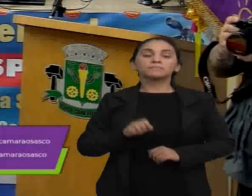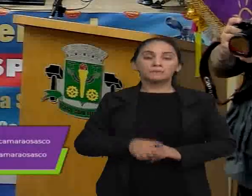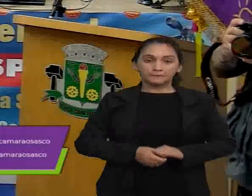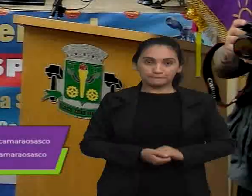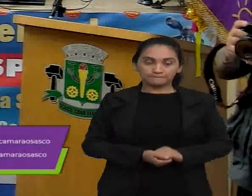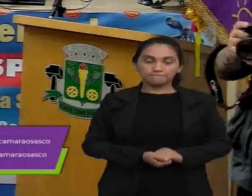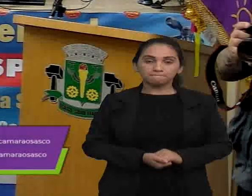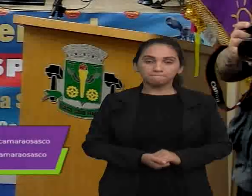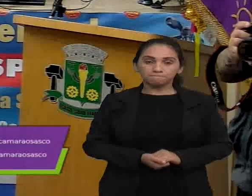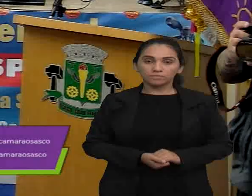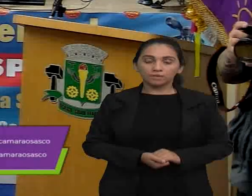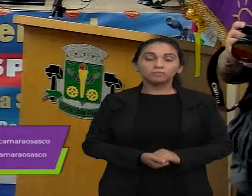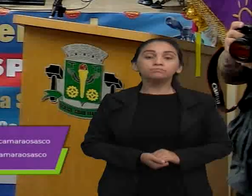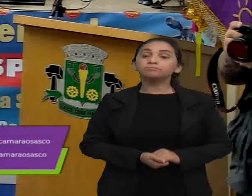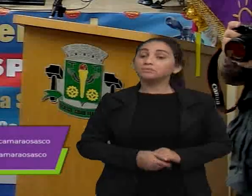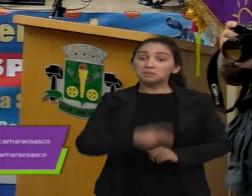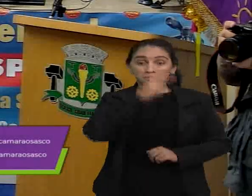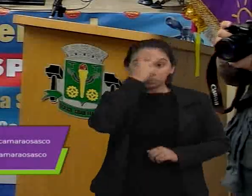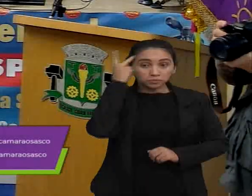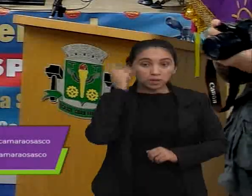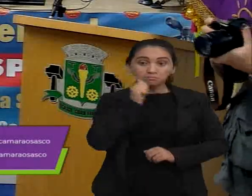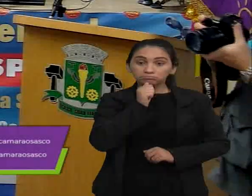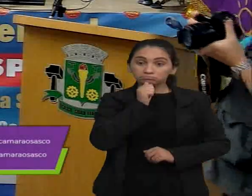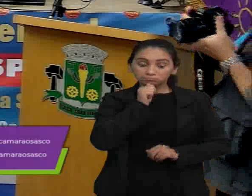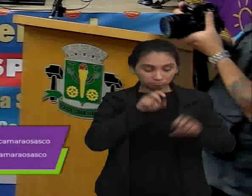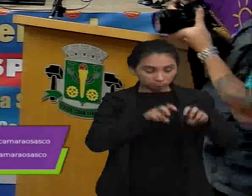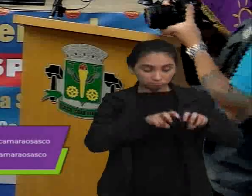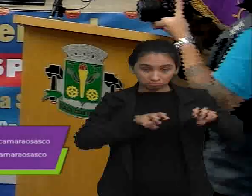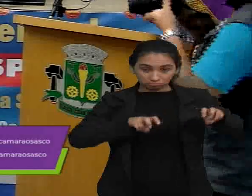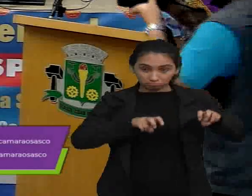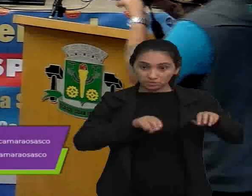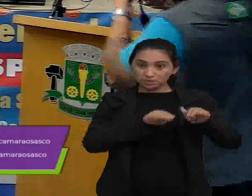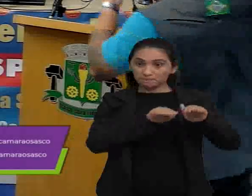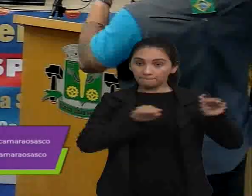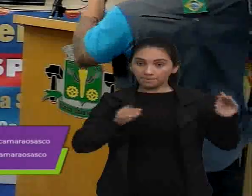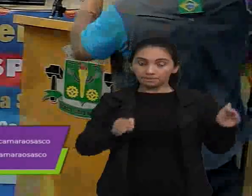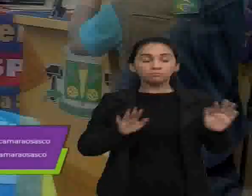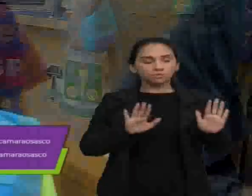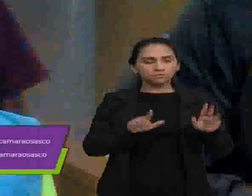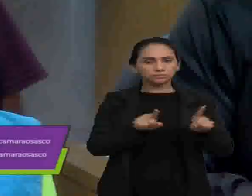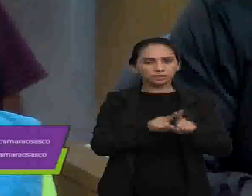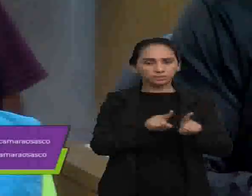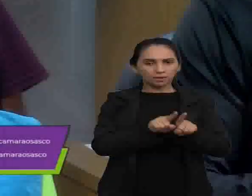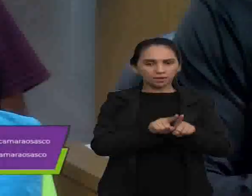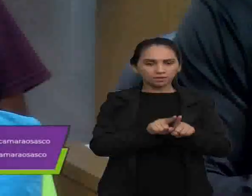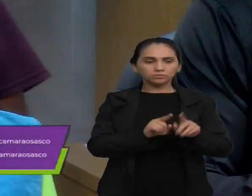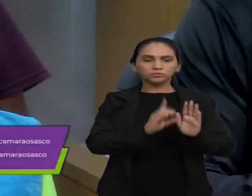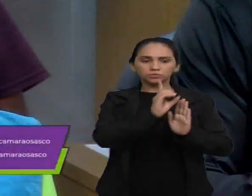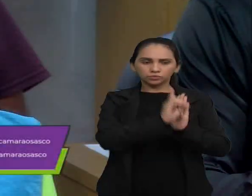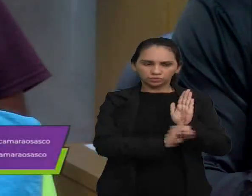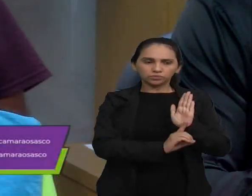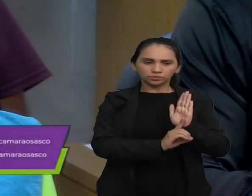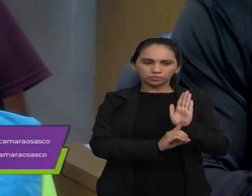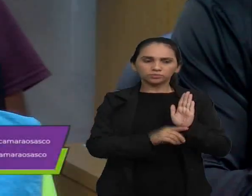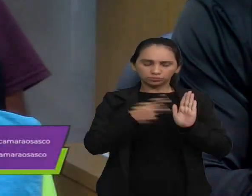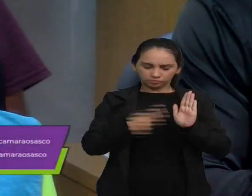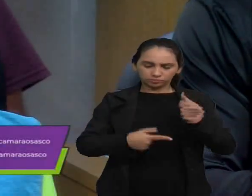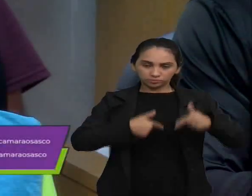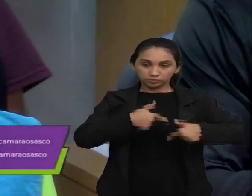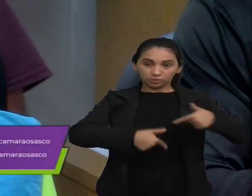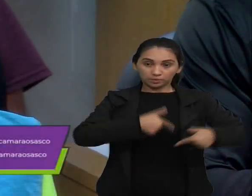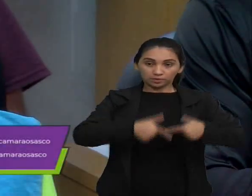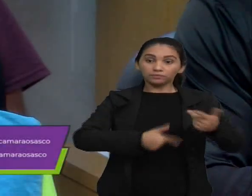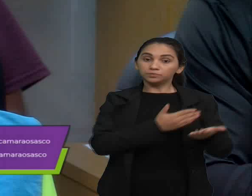E mesmo os que não estiverem ocupando aqui dessa cadeira, sintam-se parte da mesa desses trabalhos. Vamos